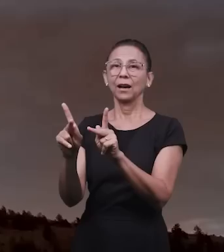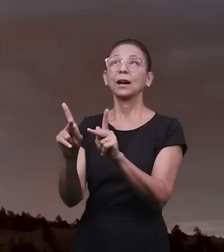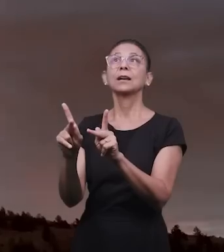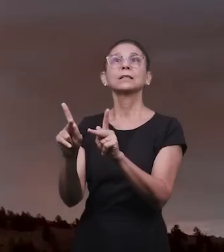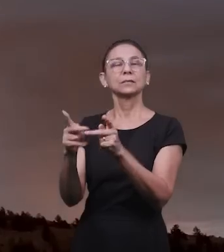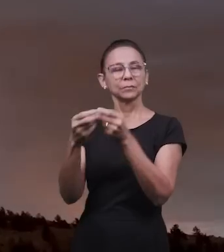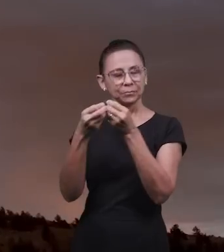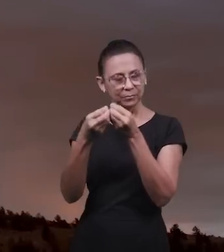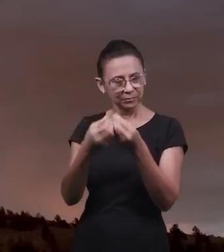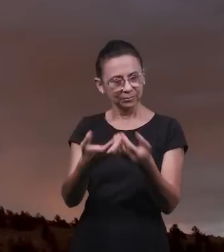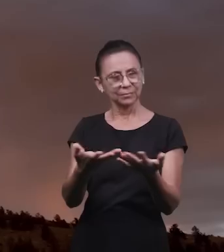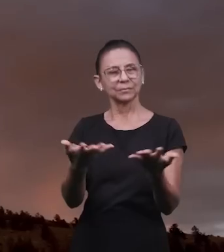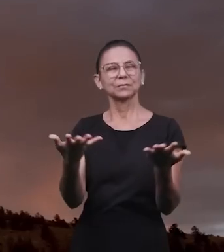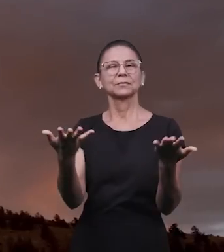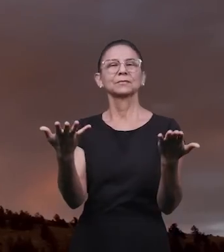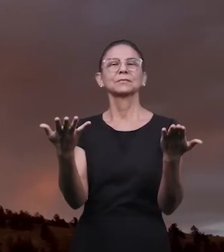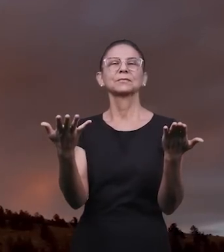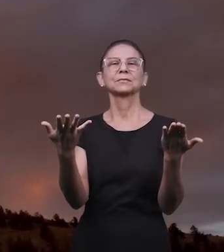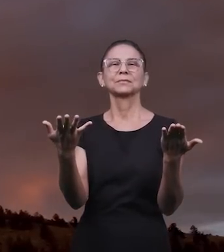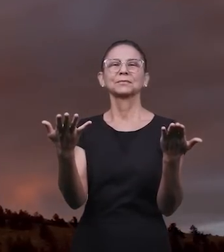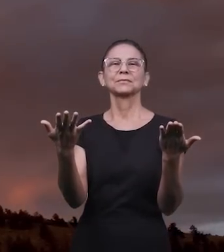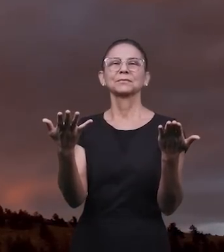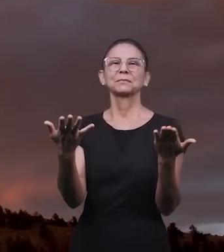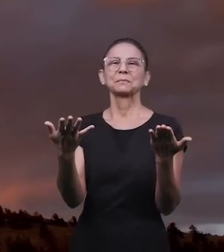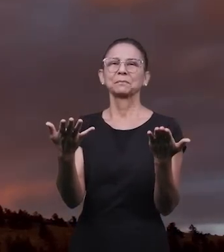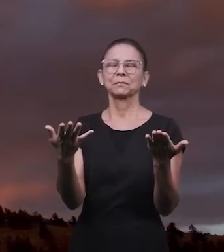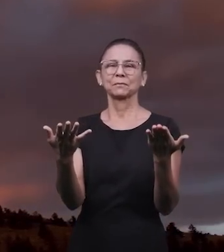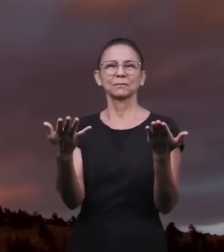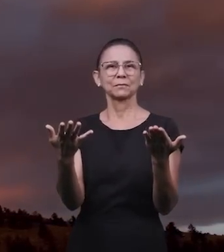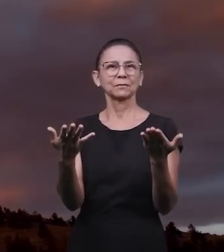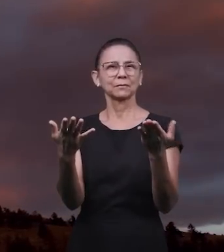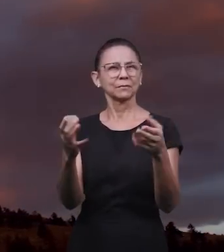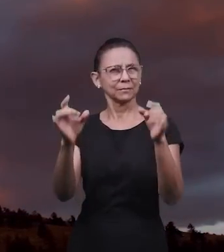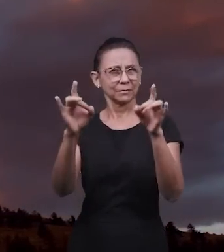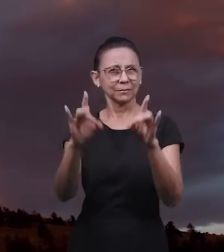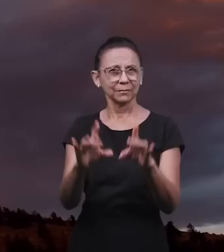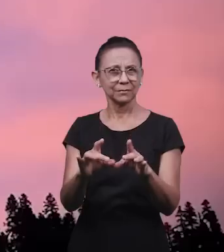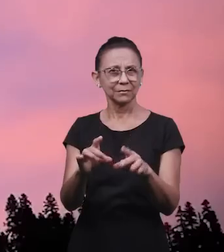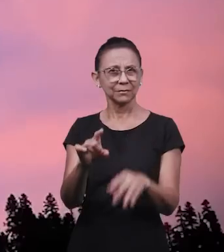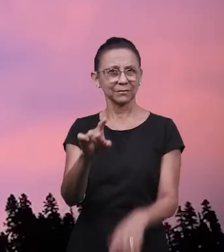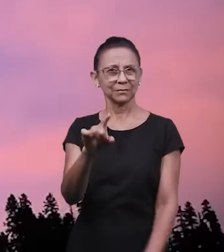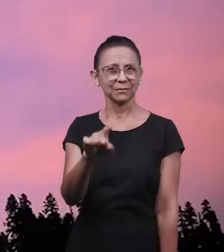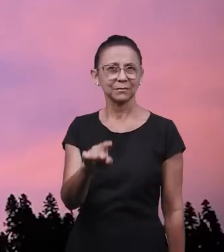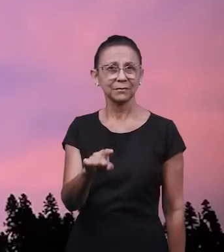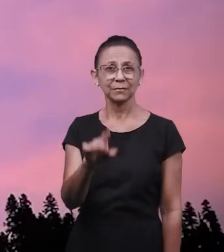deixarei, não te deixarei, diz o Senhor. Não te